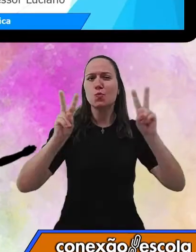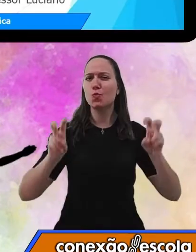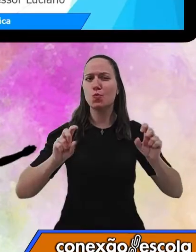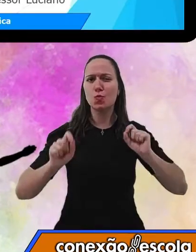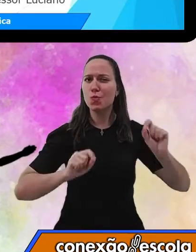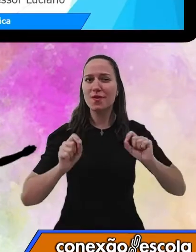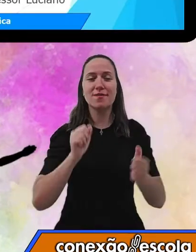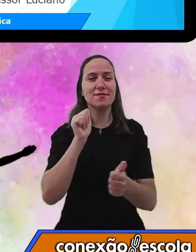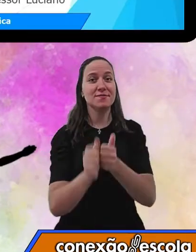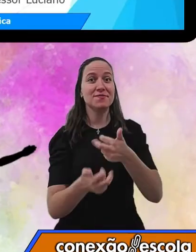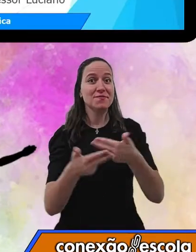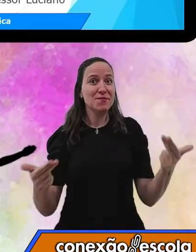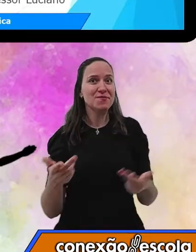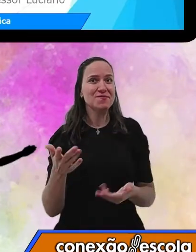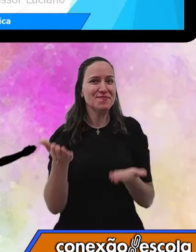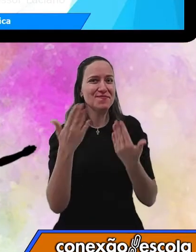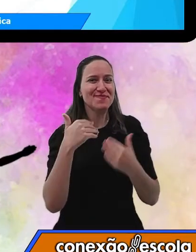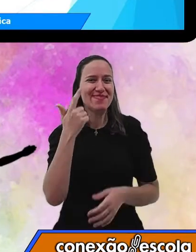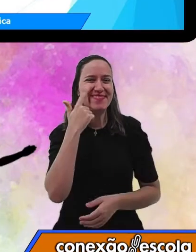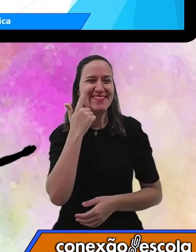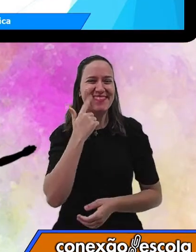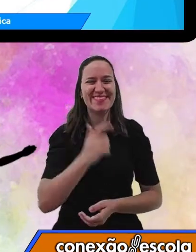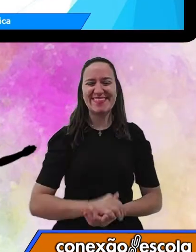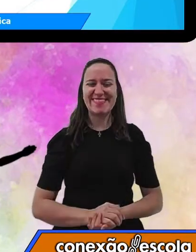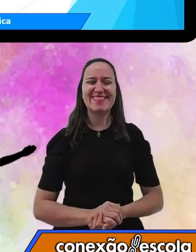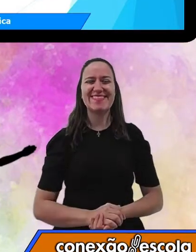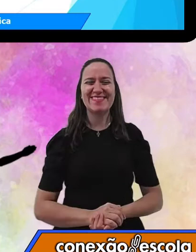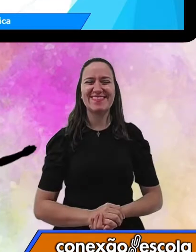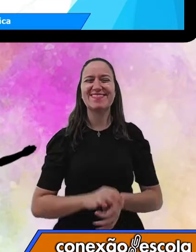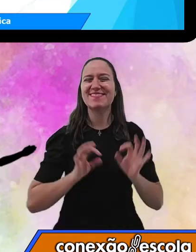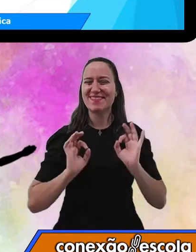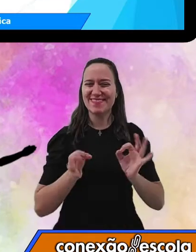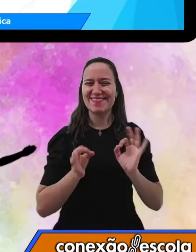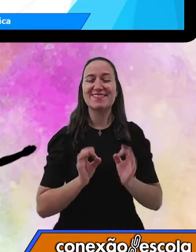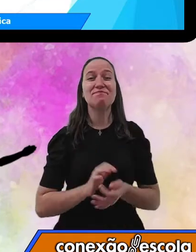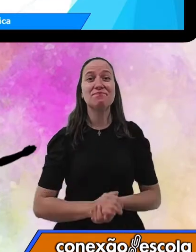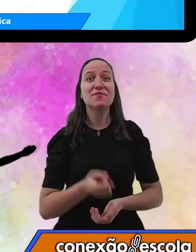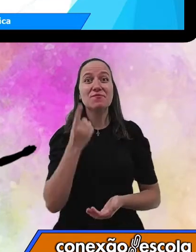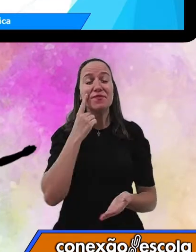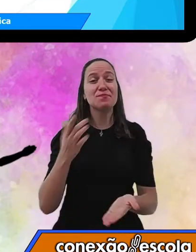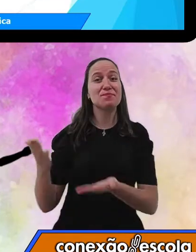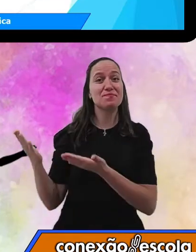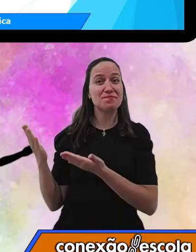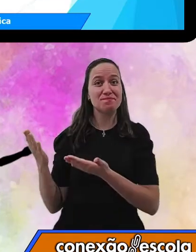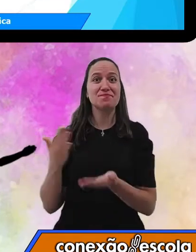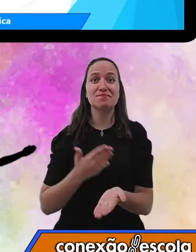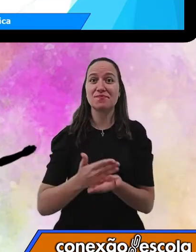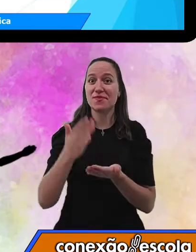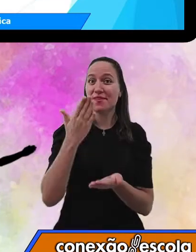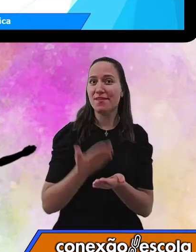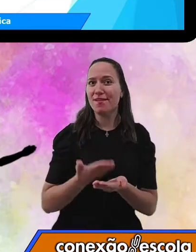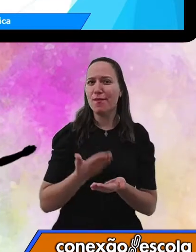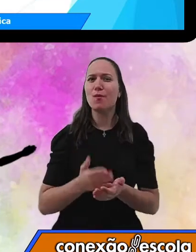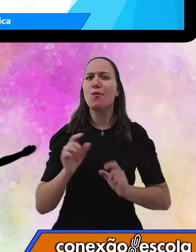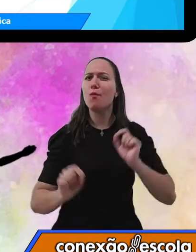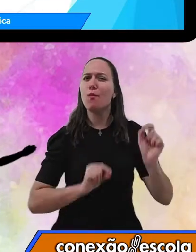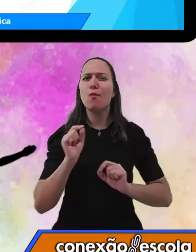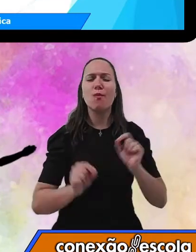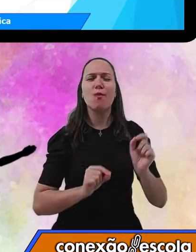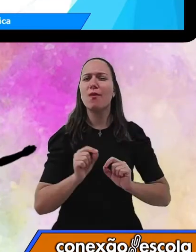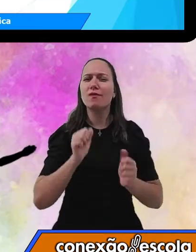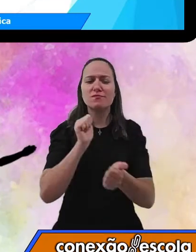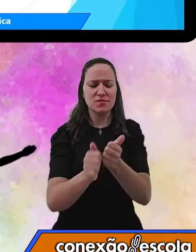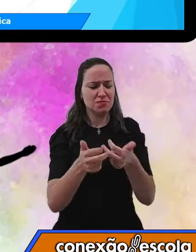os esportes. Vamos lá? Muito bem. E olha aqui, vamos iniciar nossa aula falando o que é